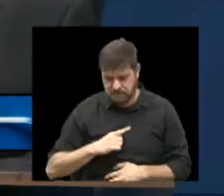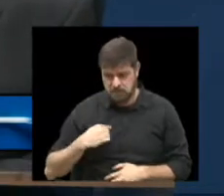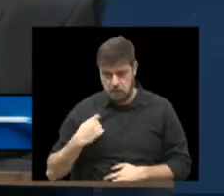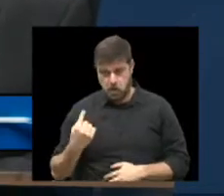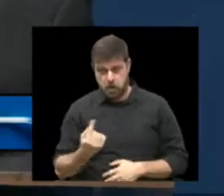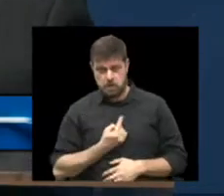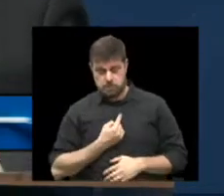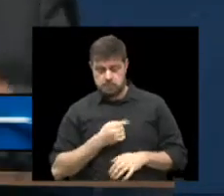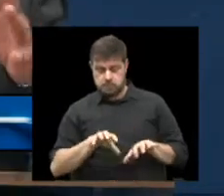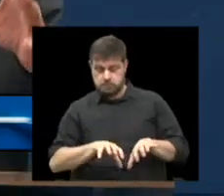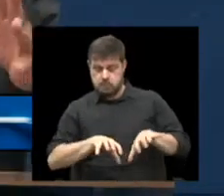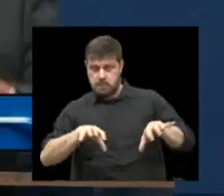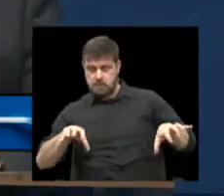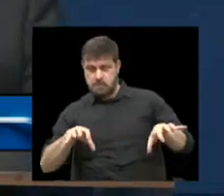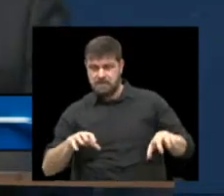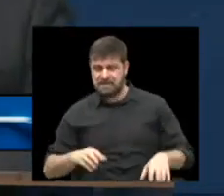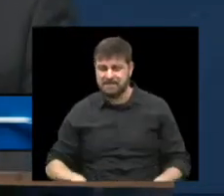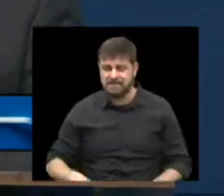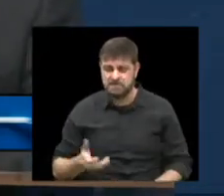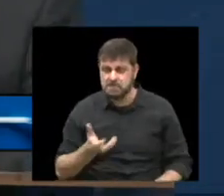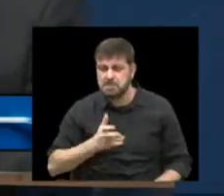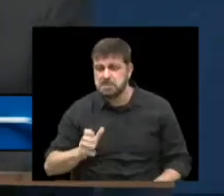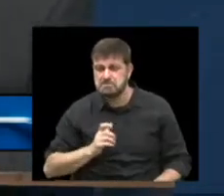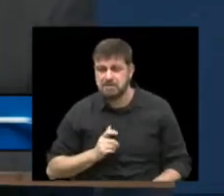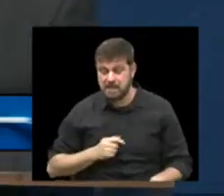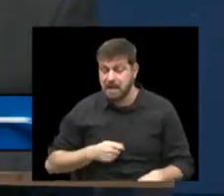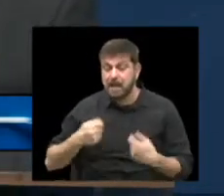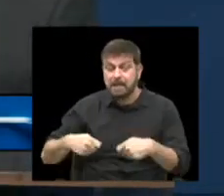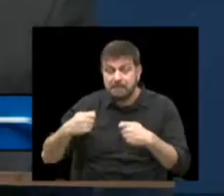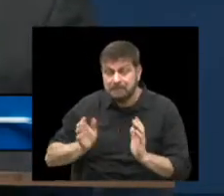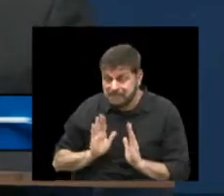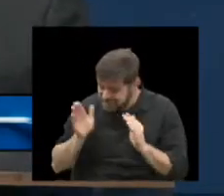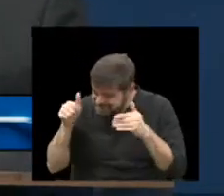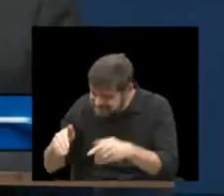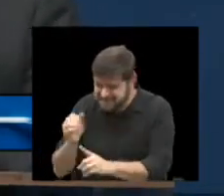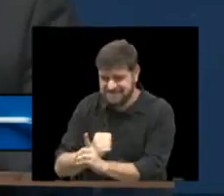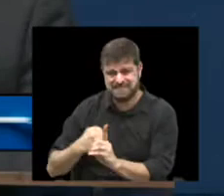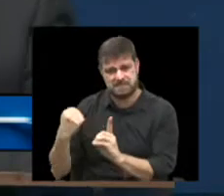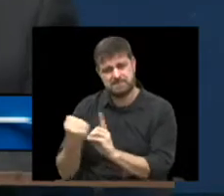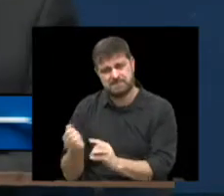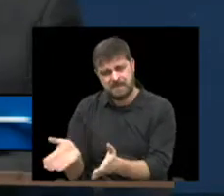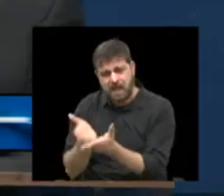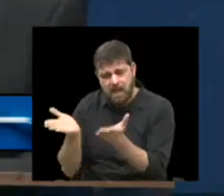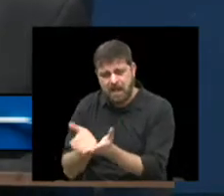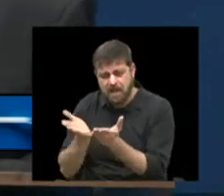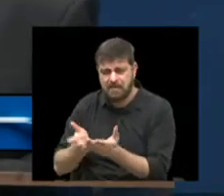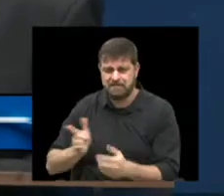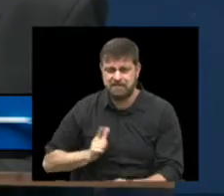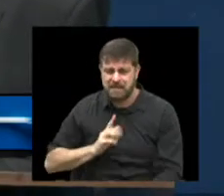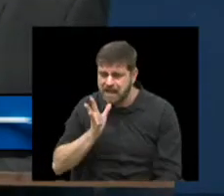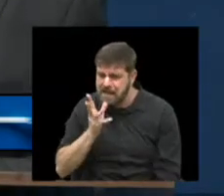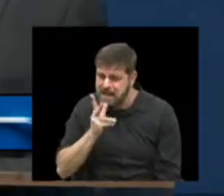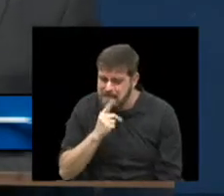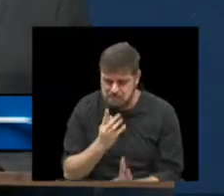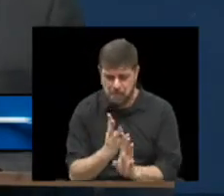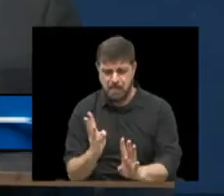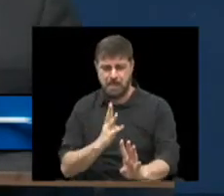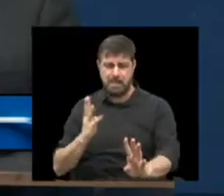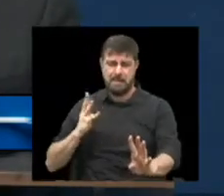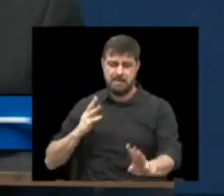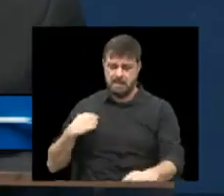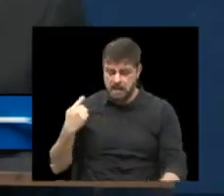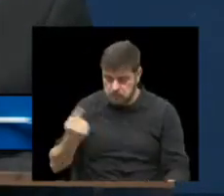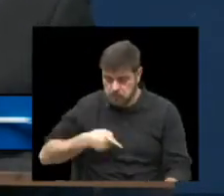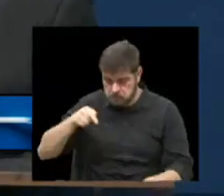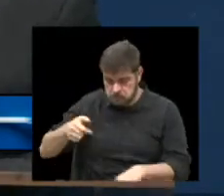não queremos ouvir técnica, nós queremos ver as necessidades reais que existem no nosso país. E como eu já disse há